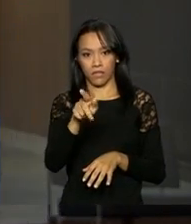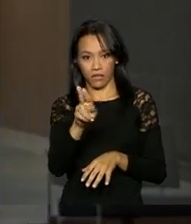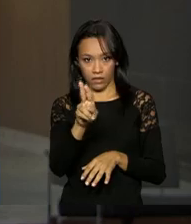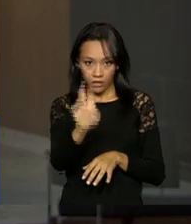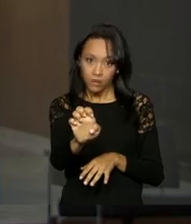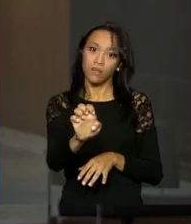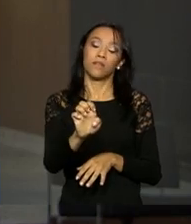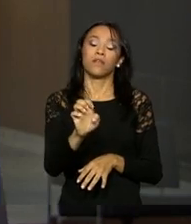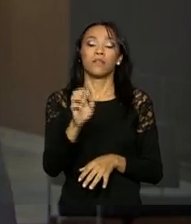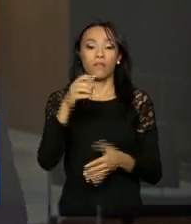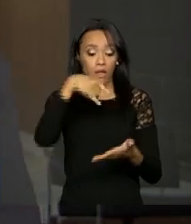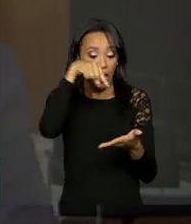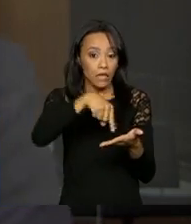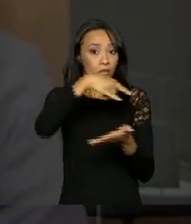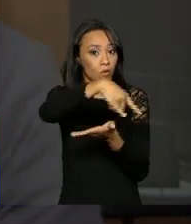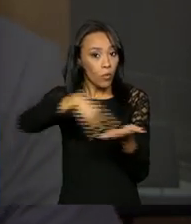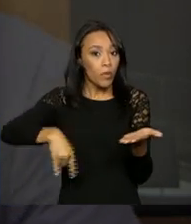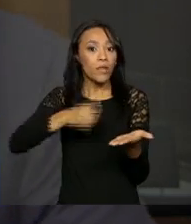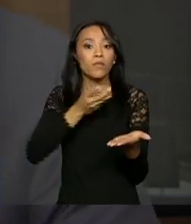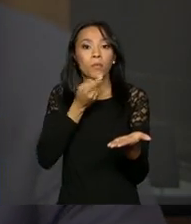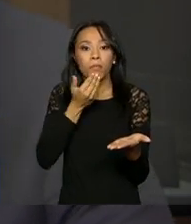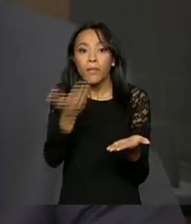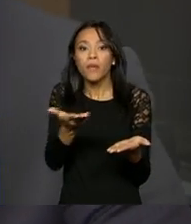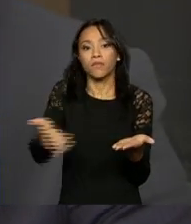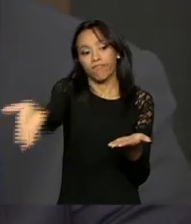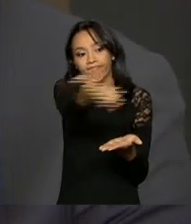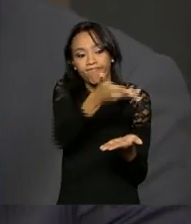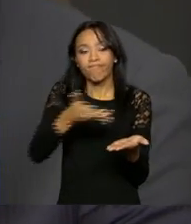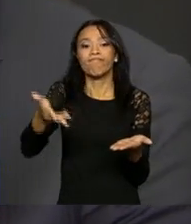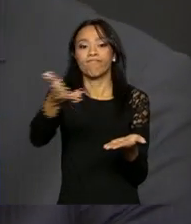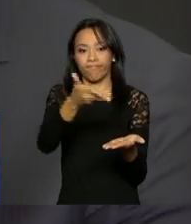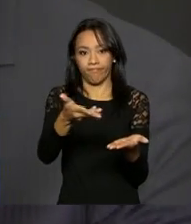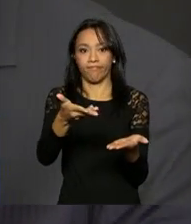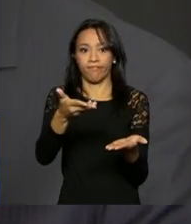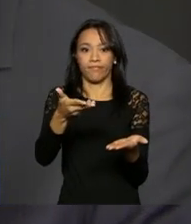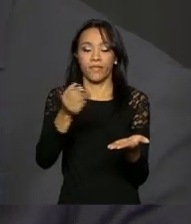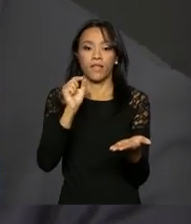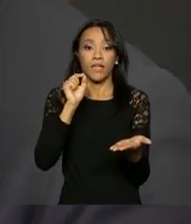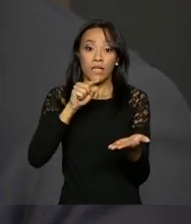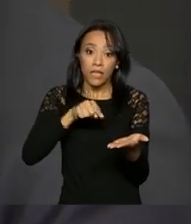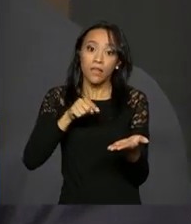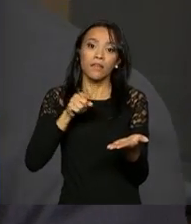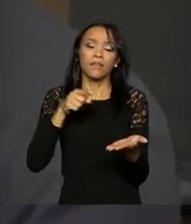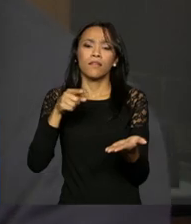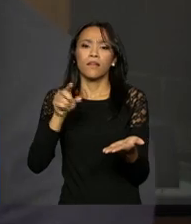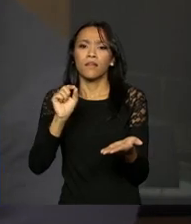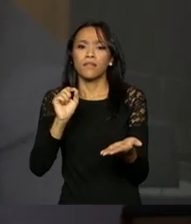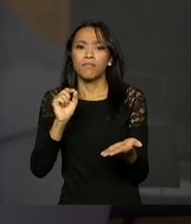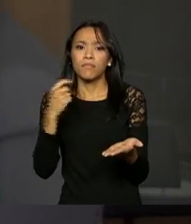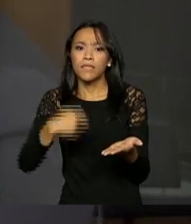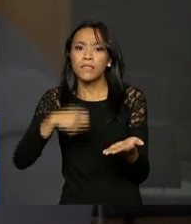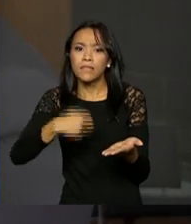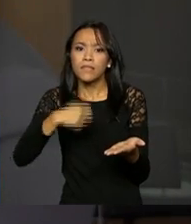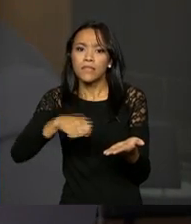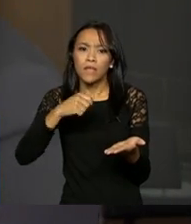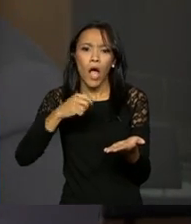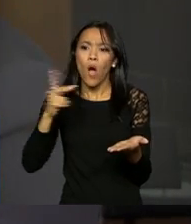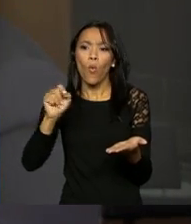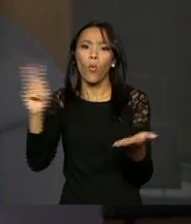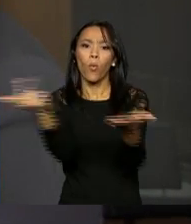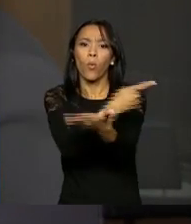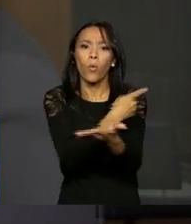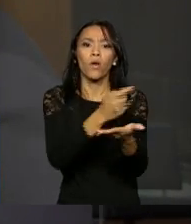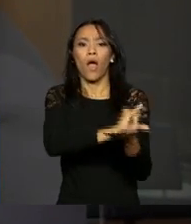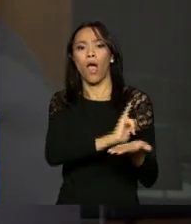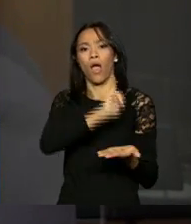dessa portaria é para que quando as medições sejam encaminhadas ao governo federal,